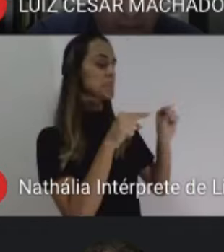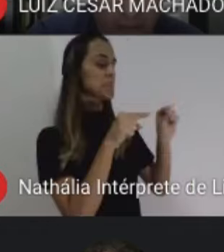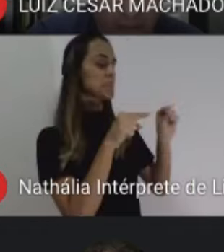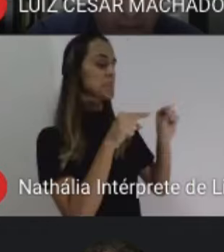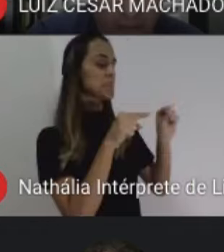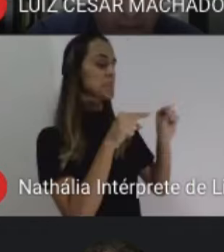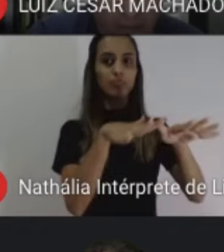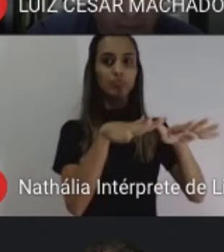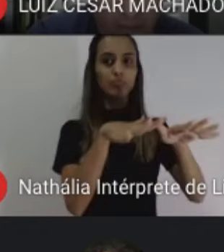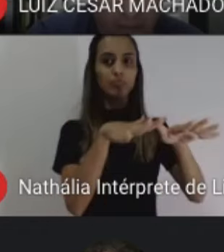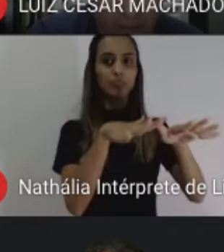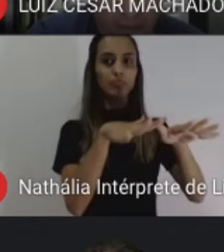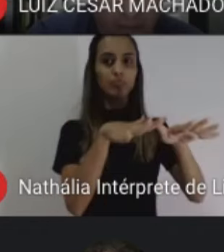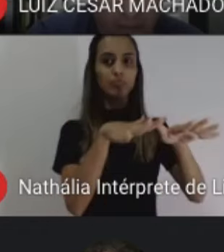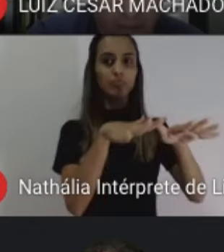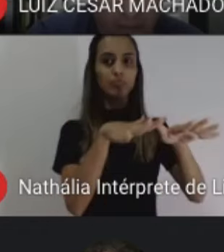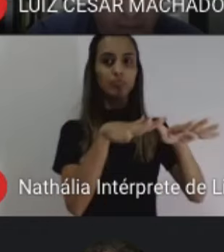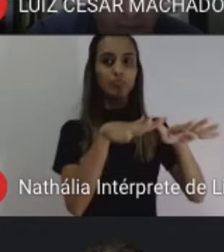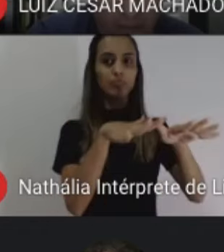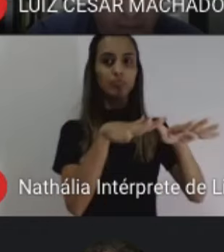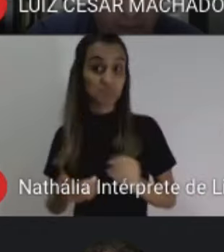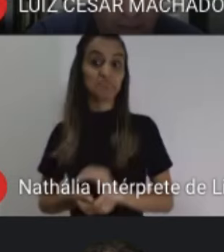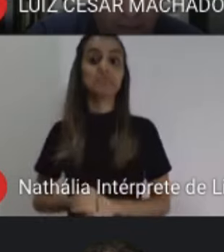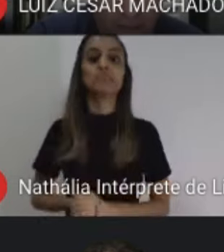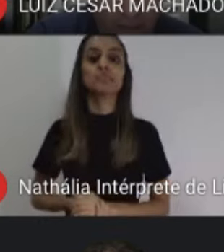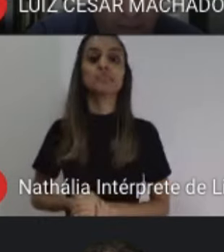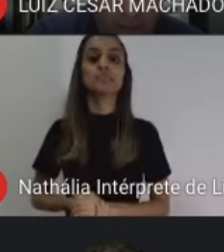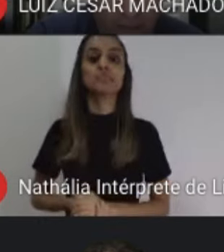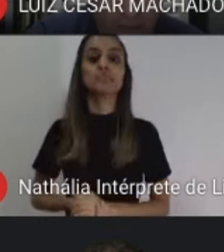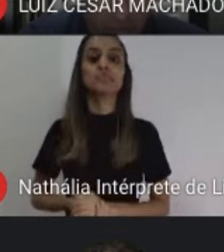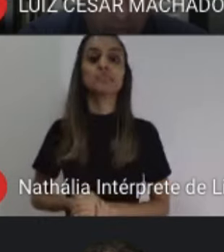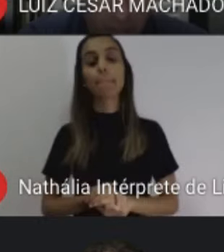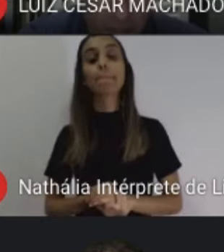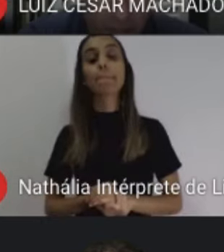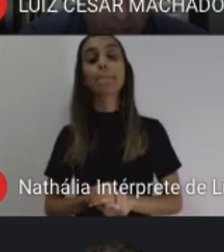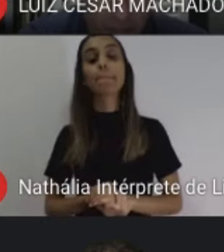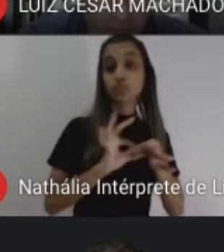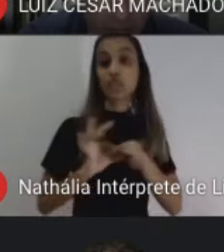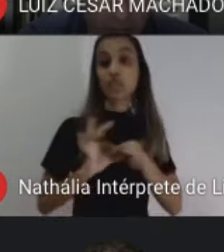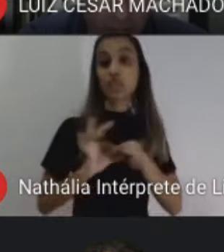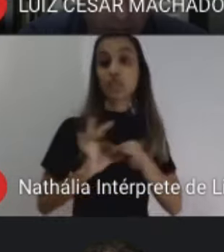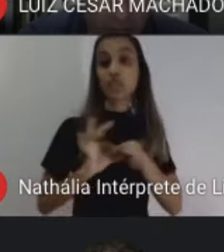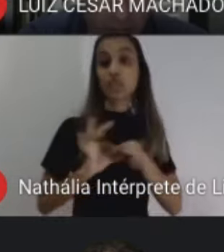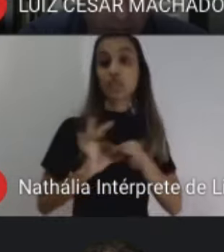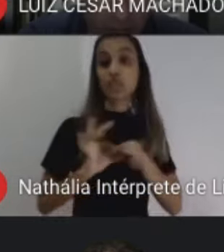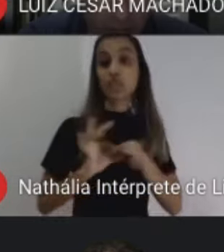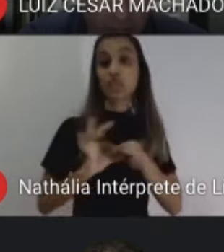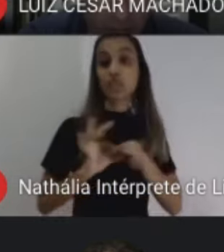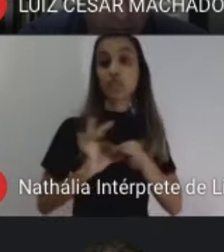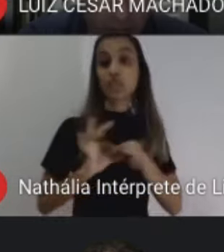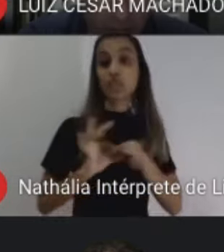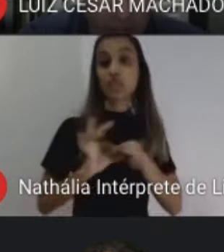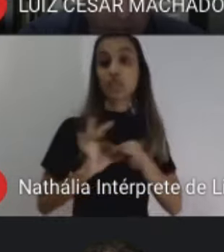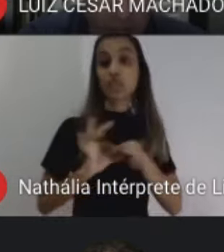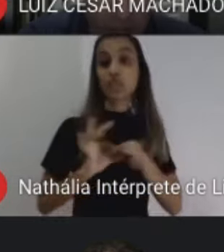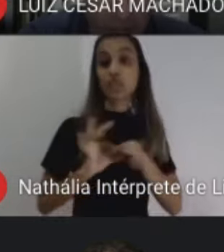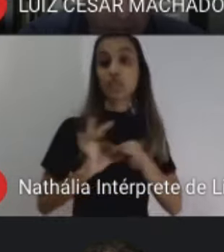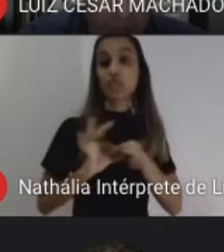Direito. Então, existe esse vínculo, tá? E, como eu falei, ainda que não existisse